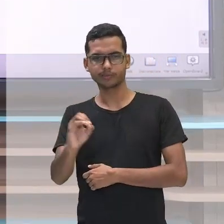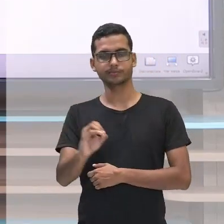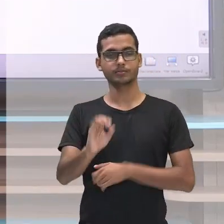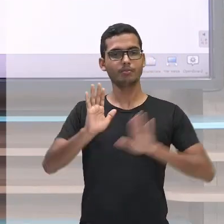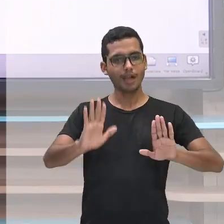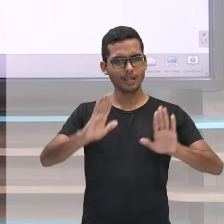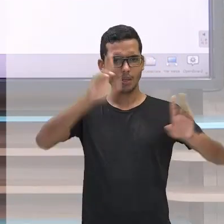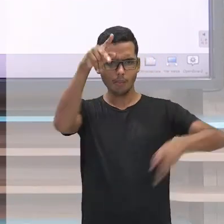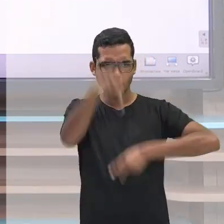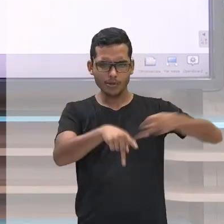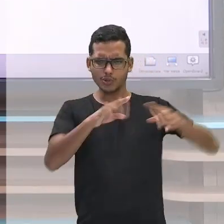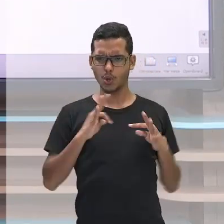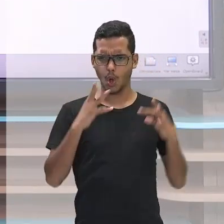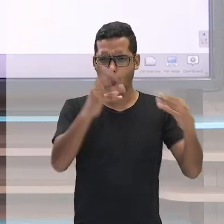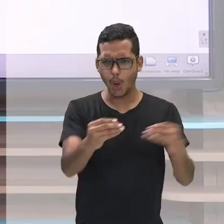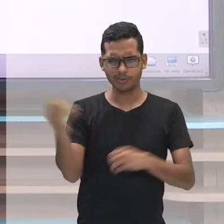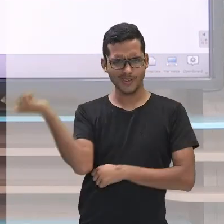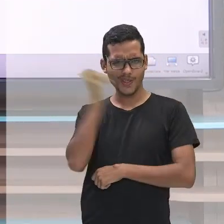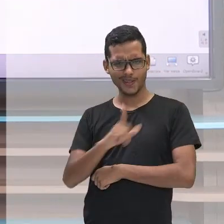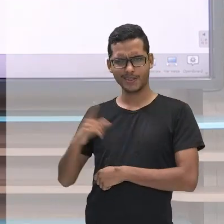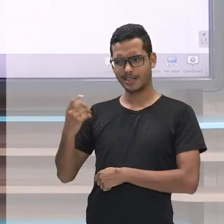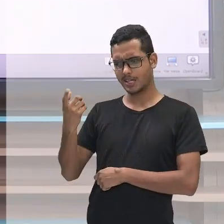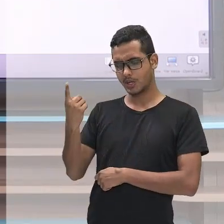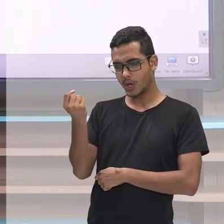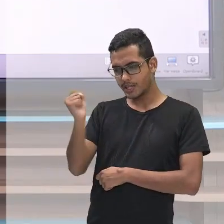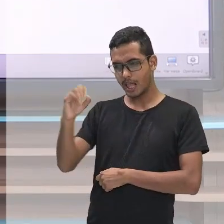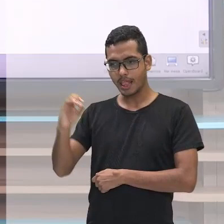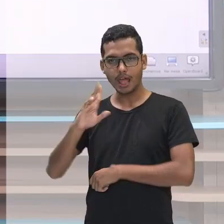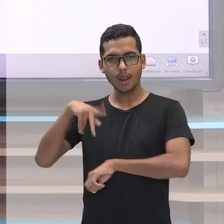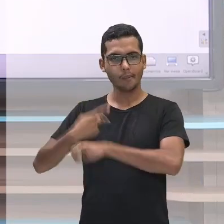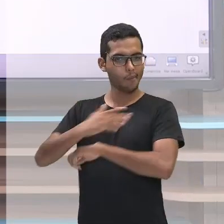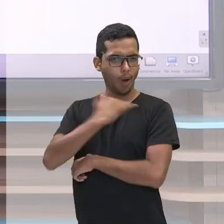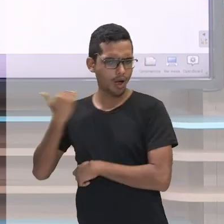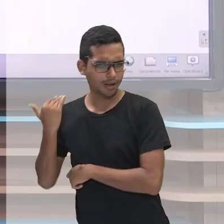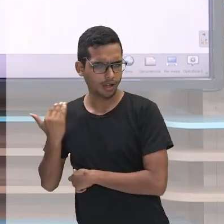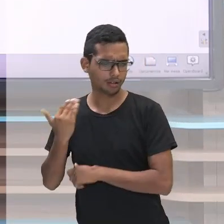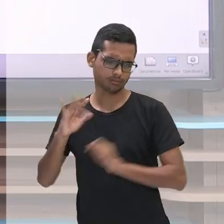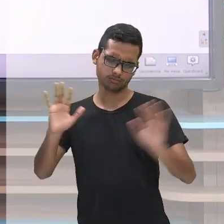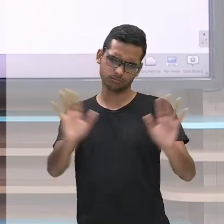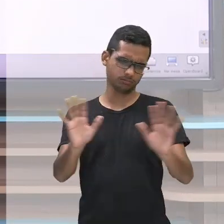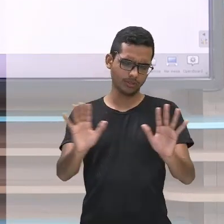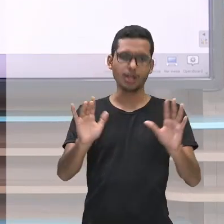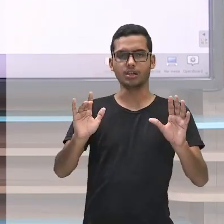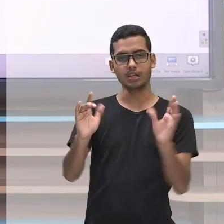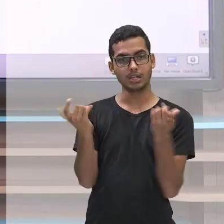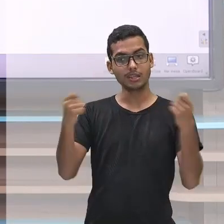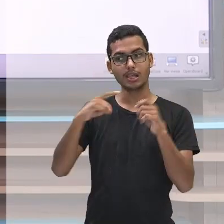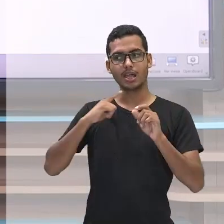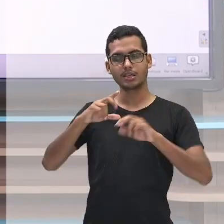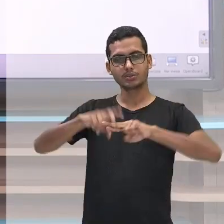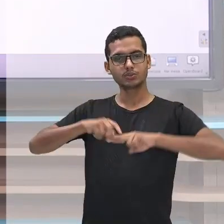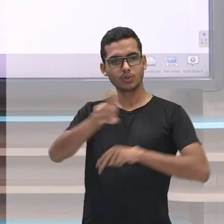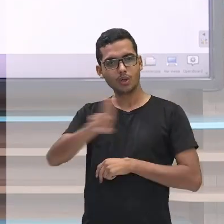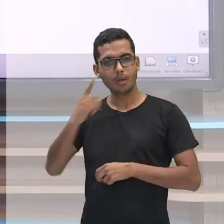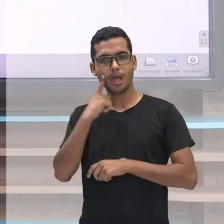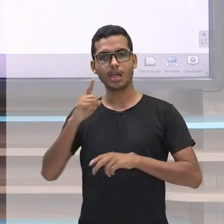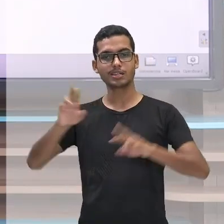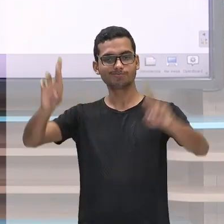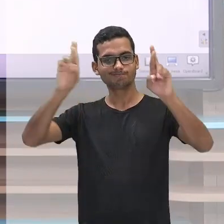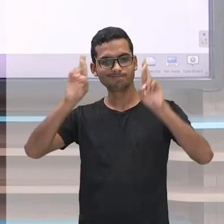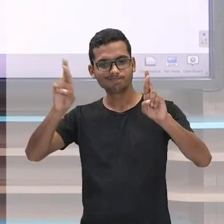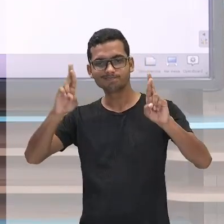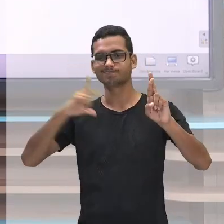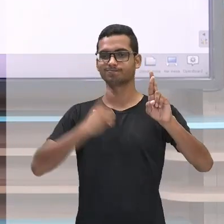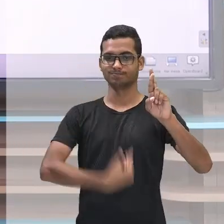população vai sempre ali alcançar aquela idade, certo? Então, a gente tem aí expectativa de vida. E aí